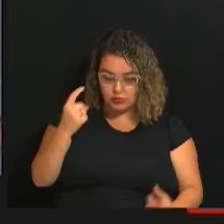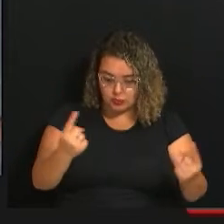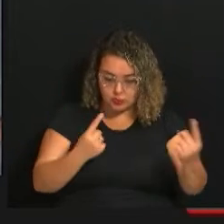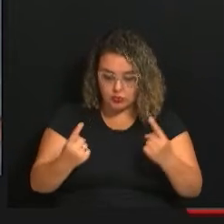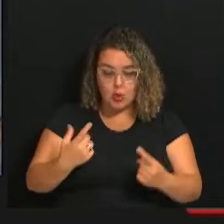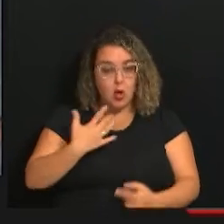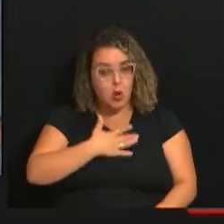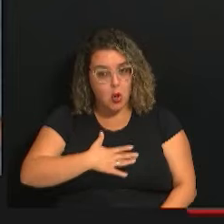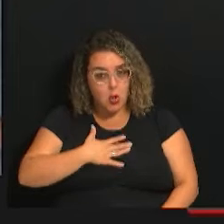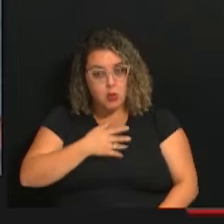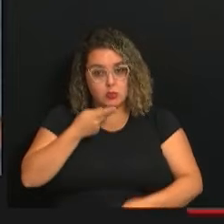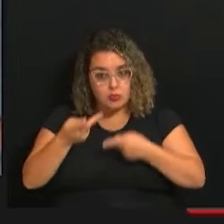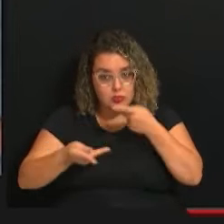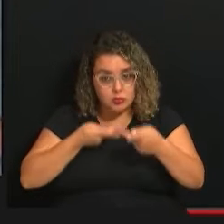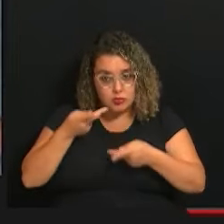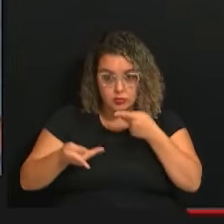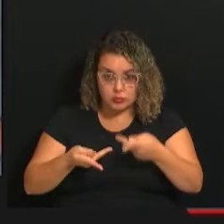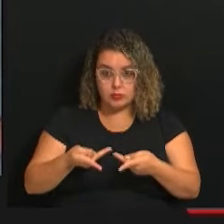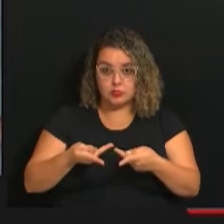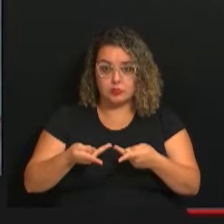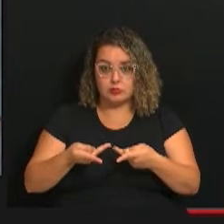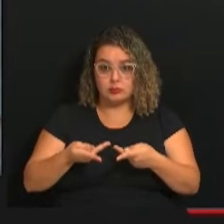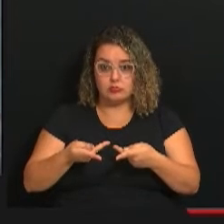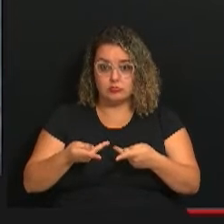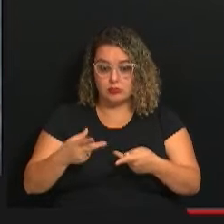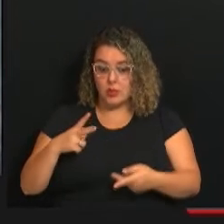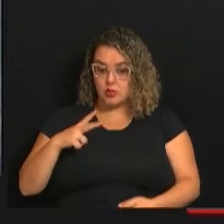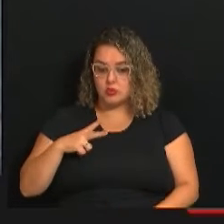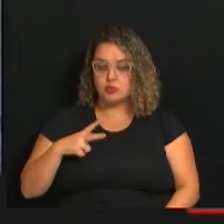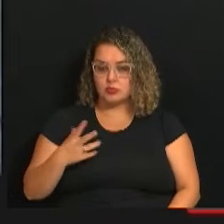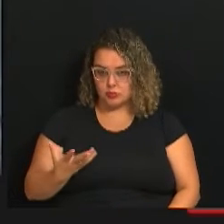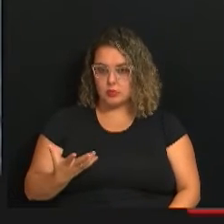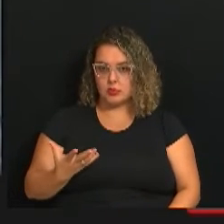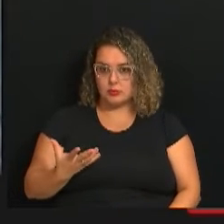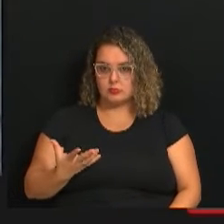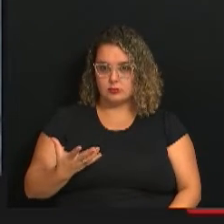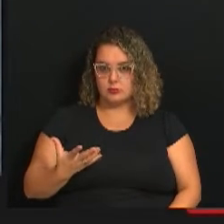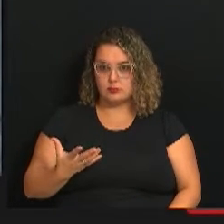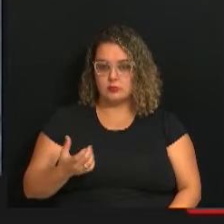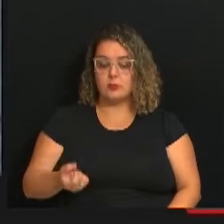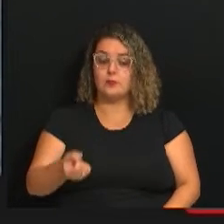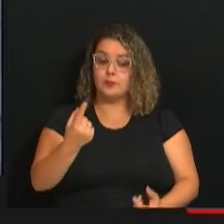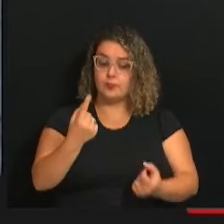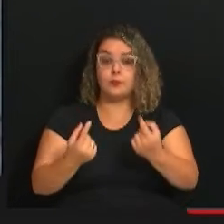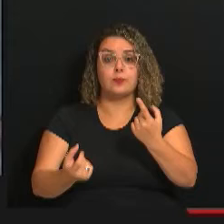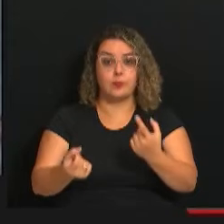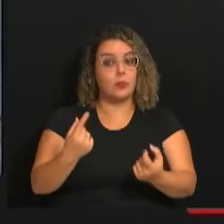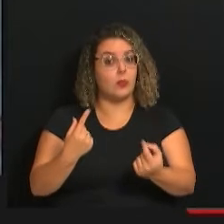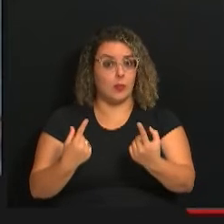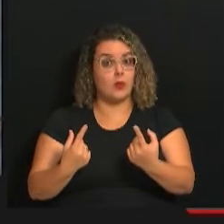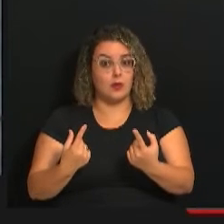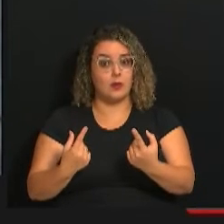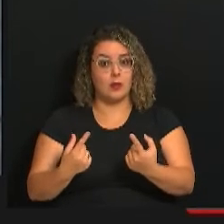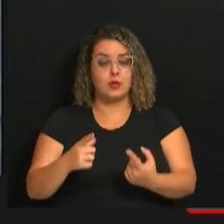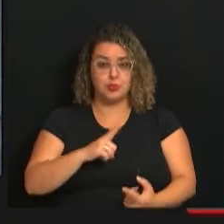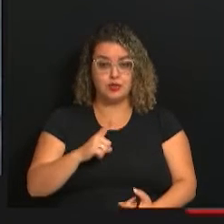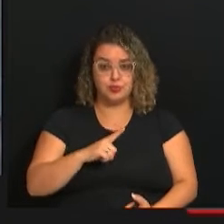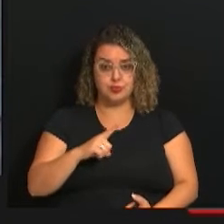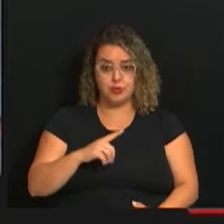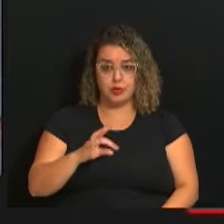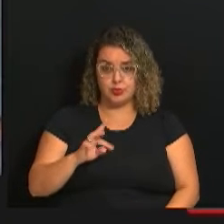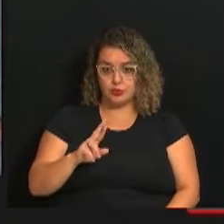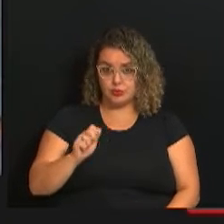tem muito da minha história, né, pessoal. Mas é o centro de partida do livro, por